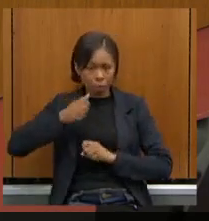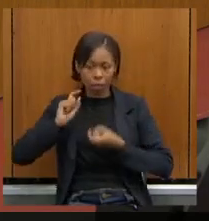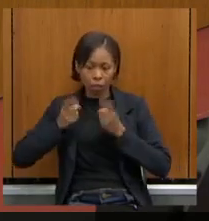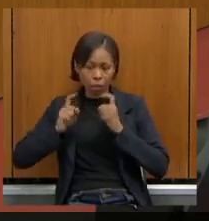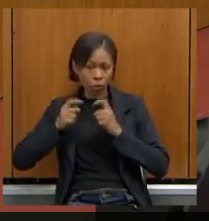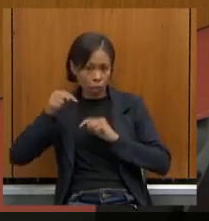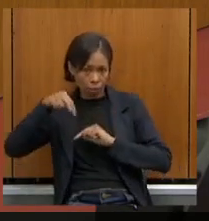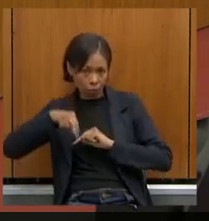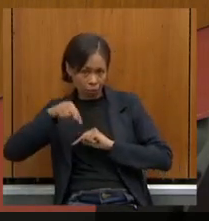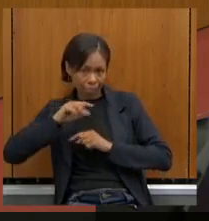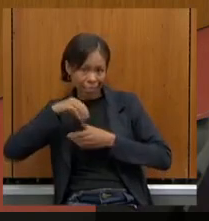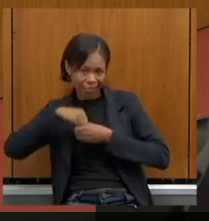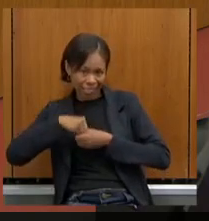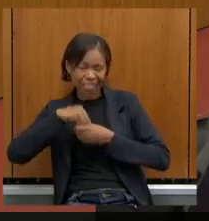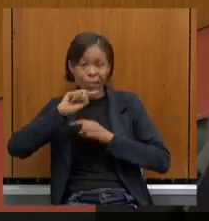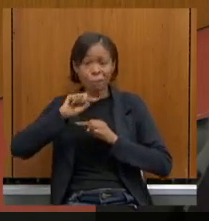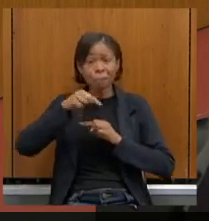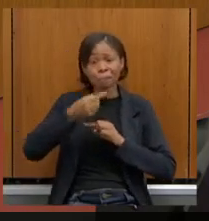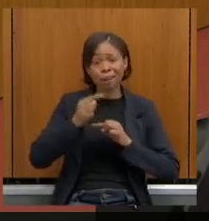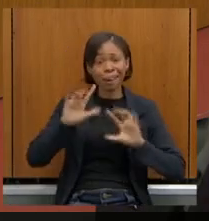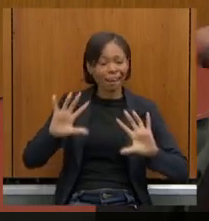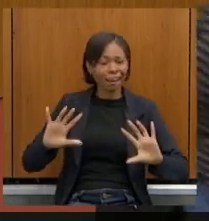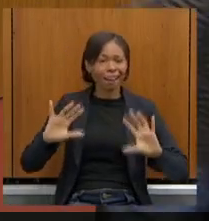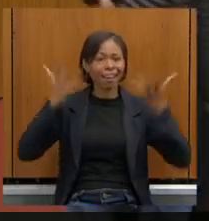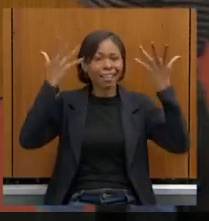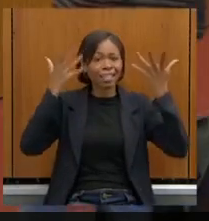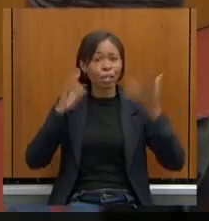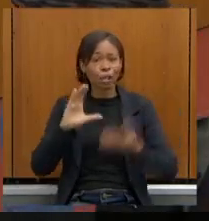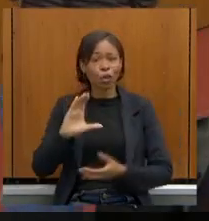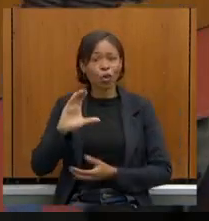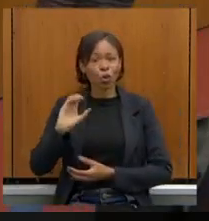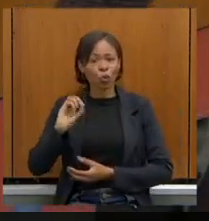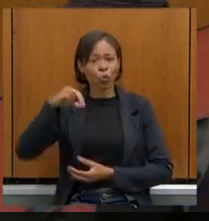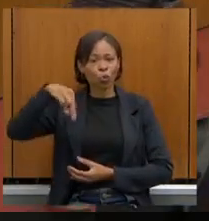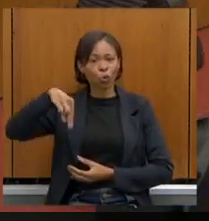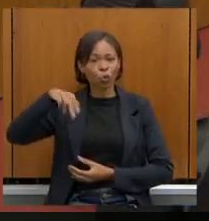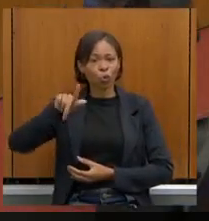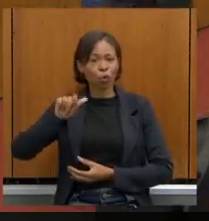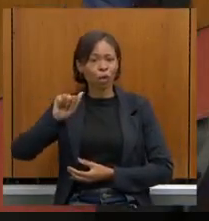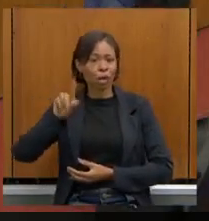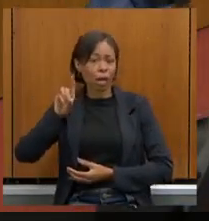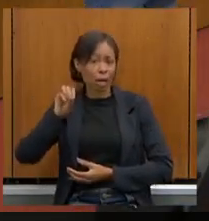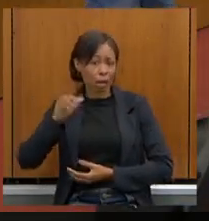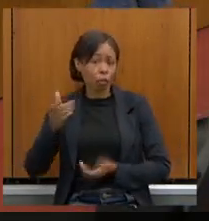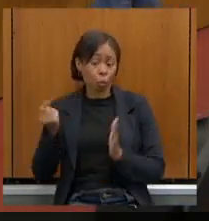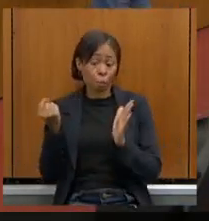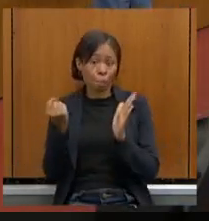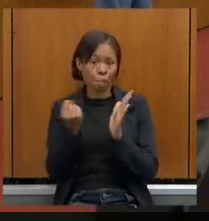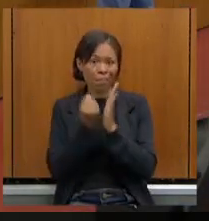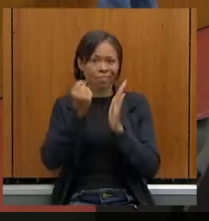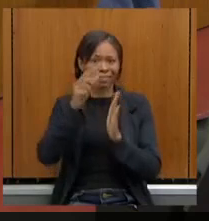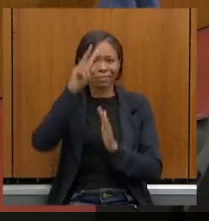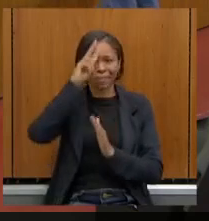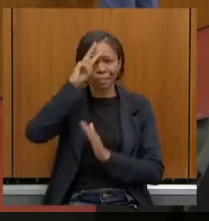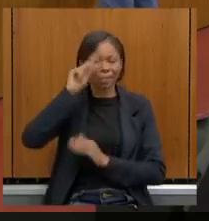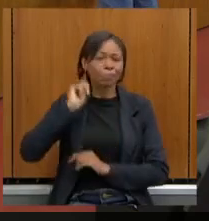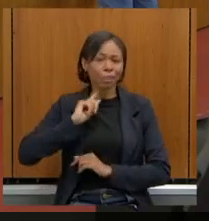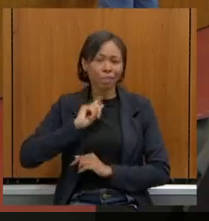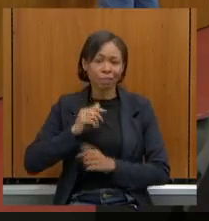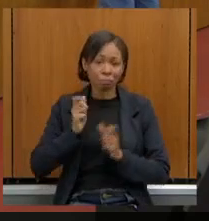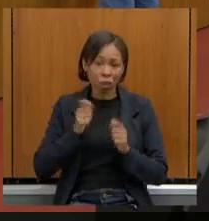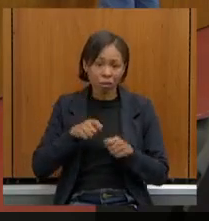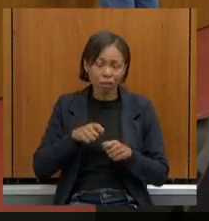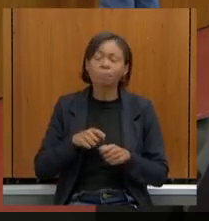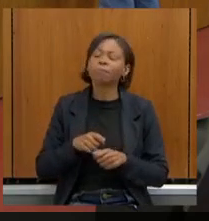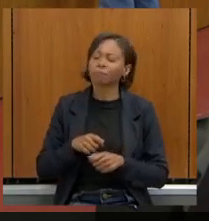celebrar com o Congado, ele como patrimônio de Minas Gerais. Pode ser? A intenção é essa mesmo, secretário, nós